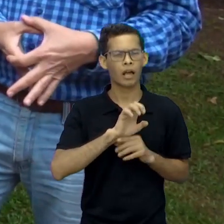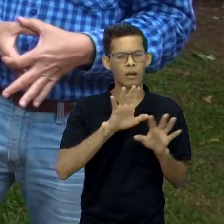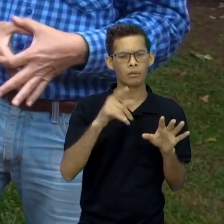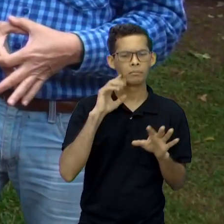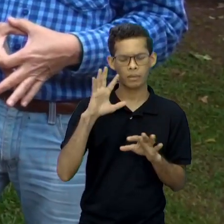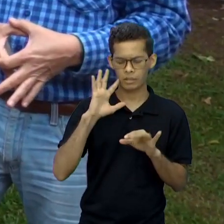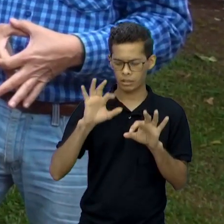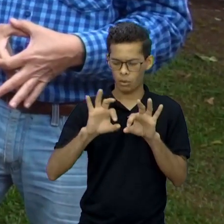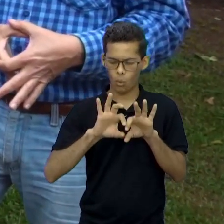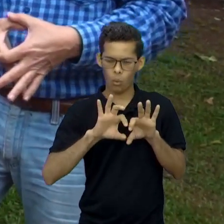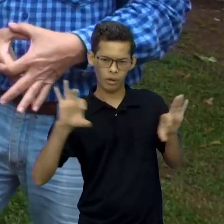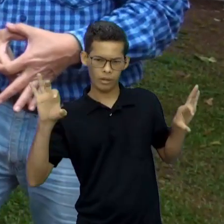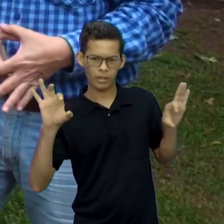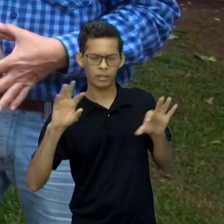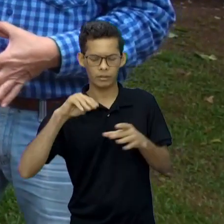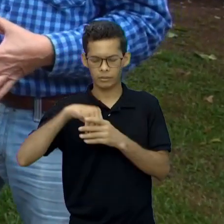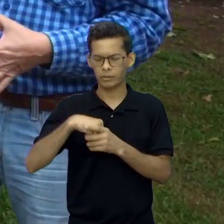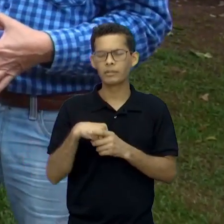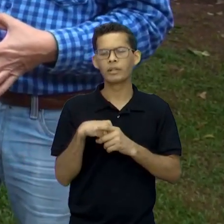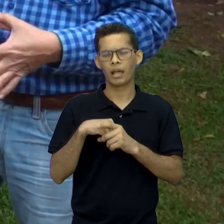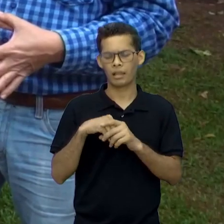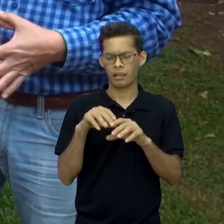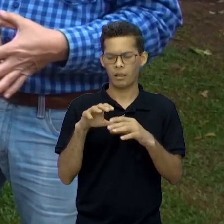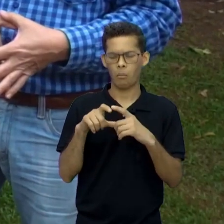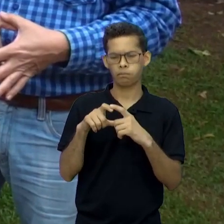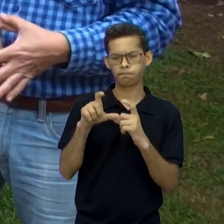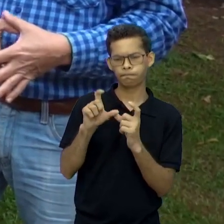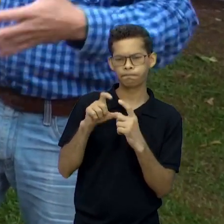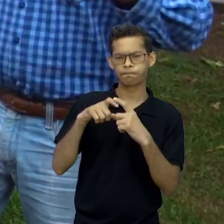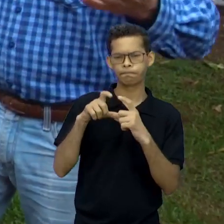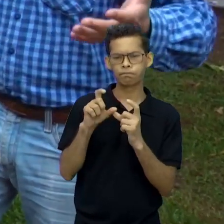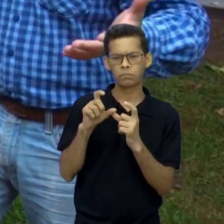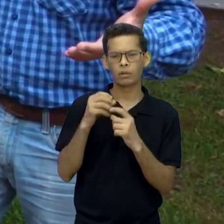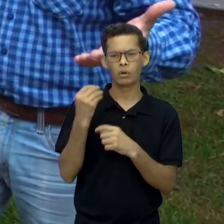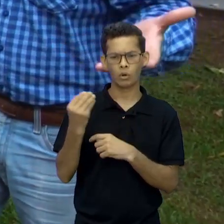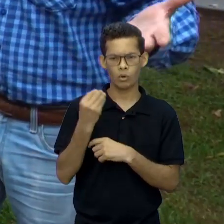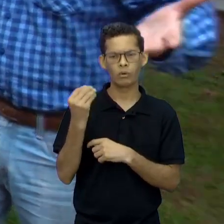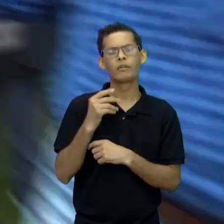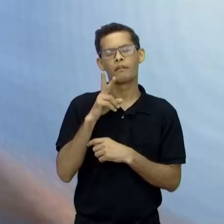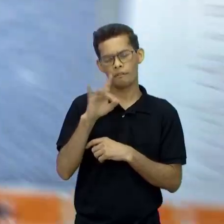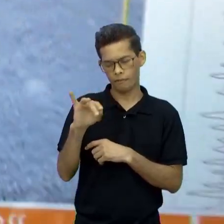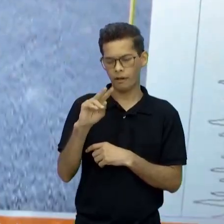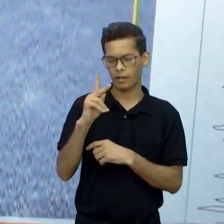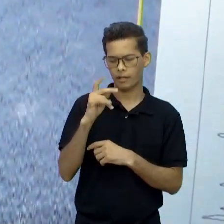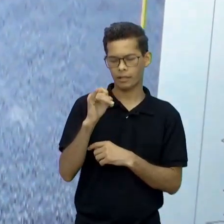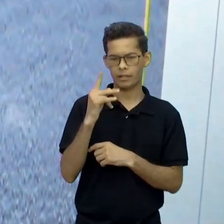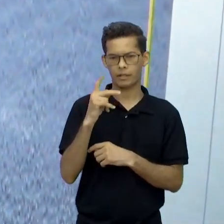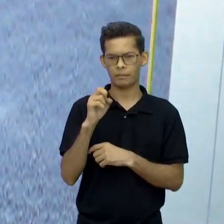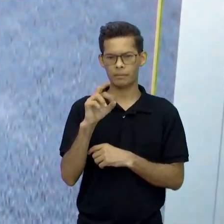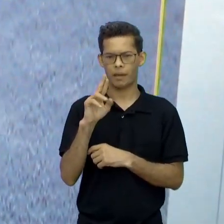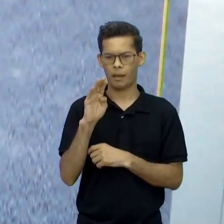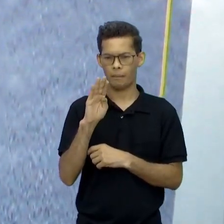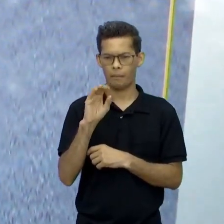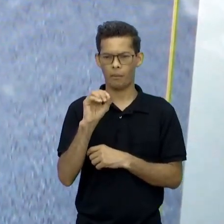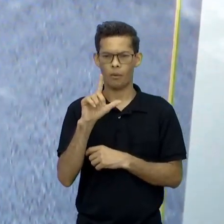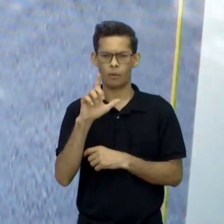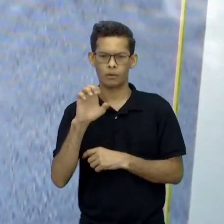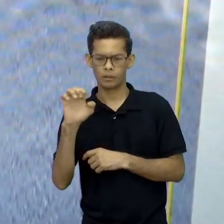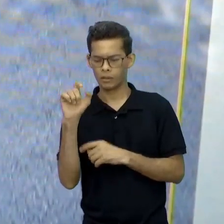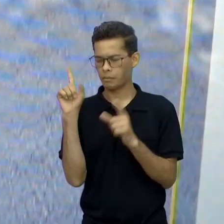4,8 centímetros de diâmetro. O que eu espero de encontrar? Uma hipérbole mais estreita. Uma hipérbole pequenininha.